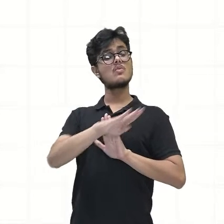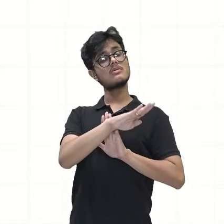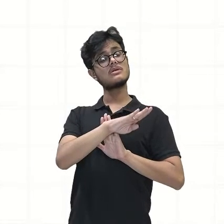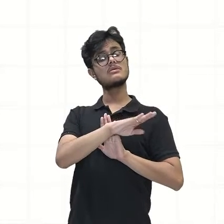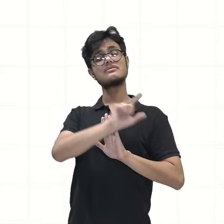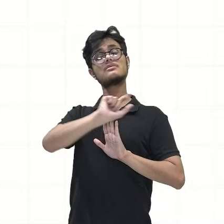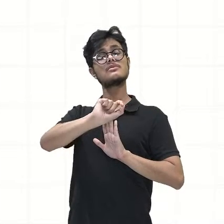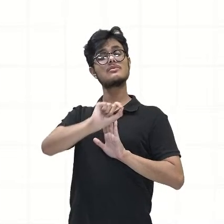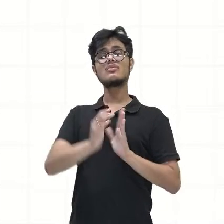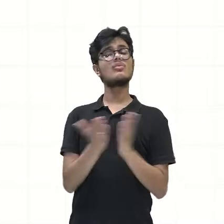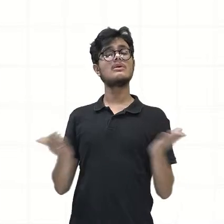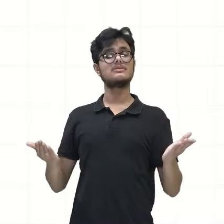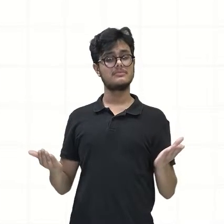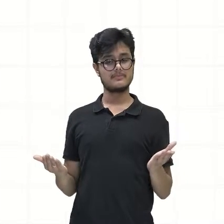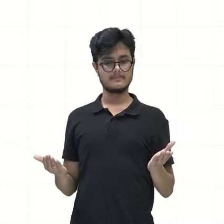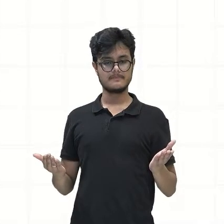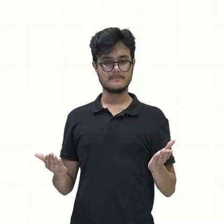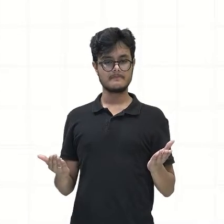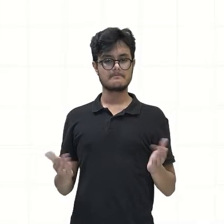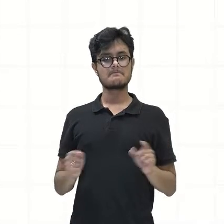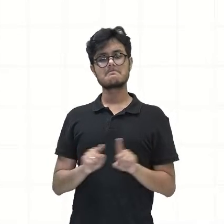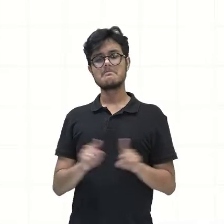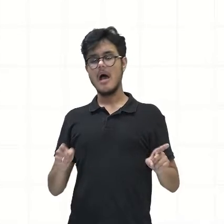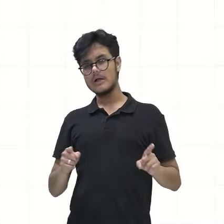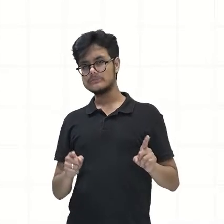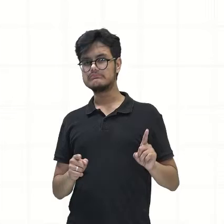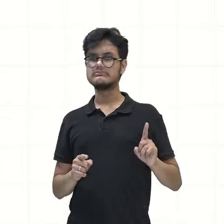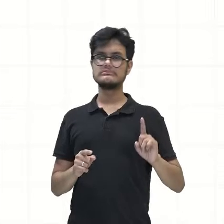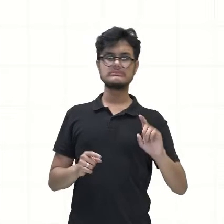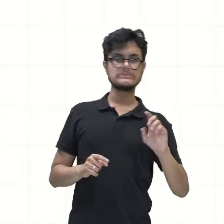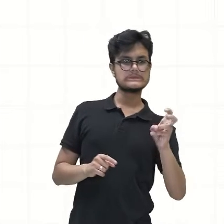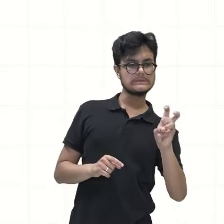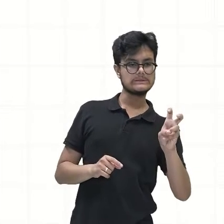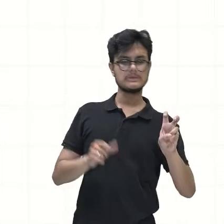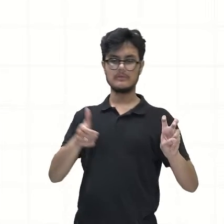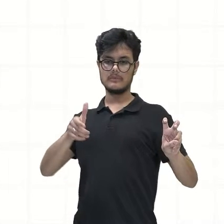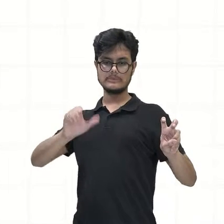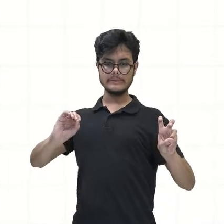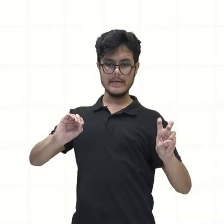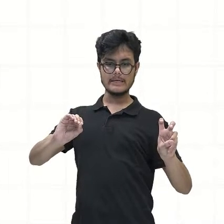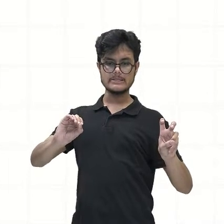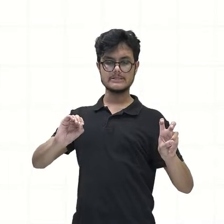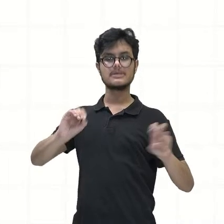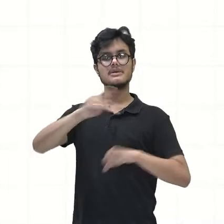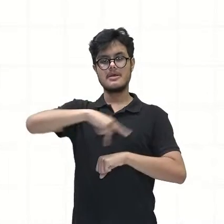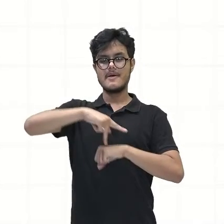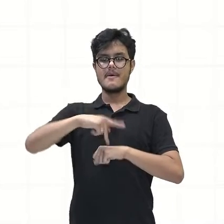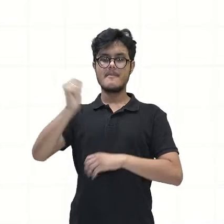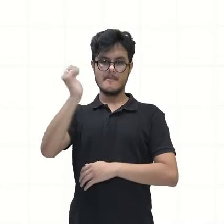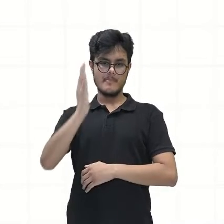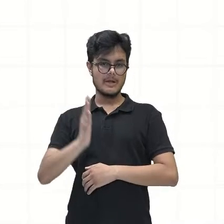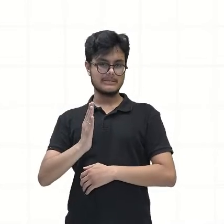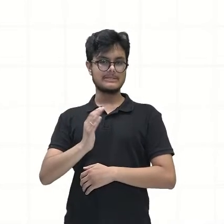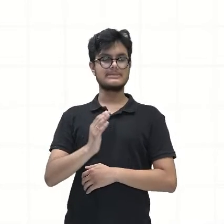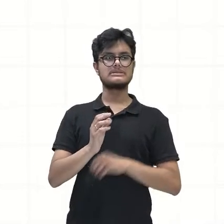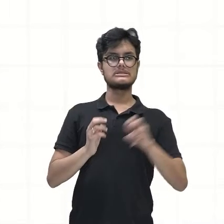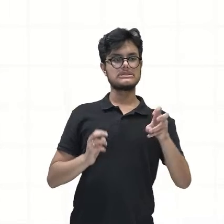que o Brasil cresceu. Eu sei que está entre 5 e 10, né? Uma taxa de 5 e 10% ali,